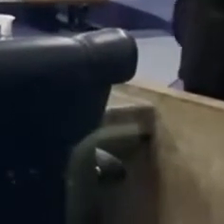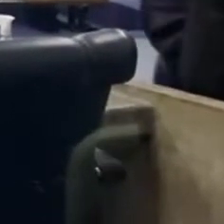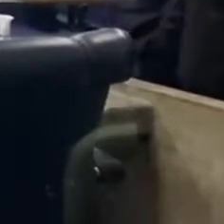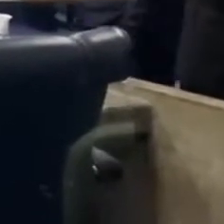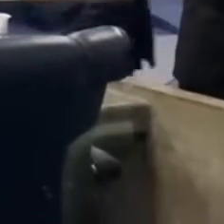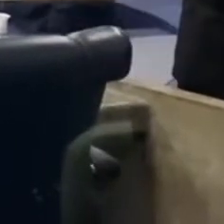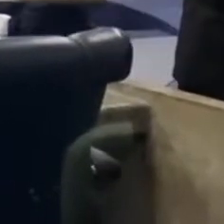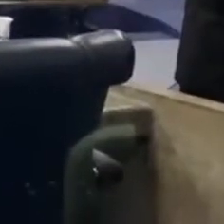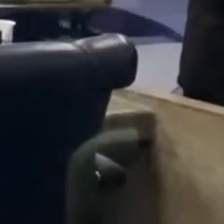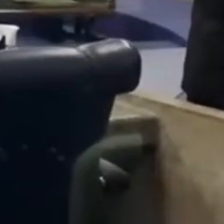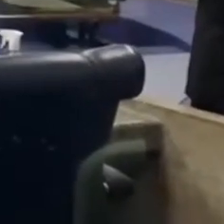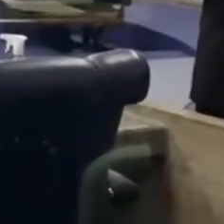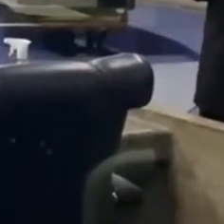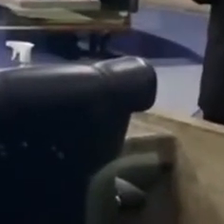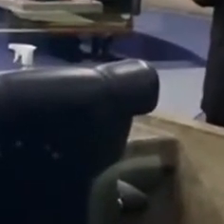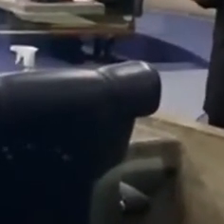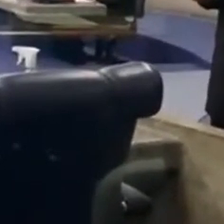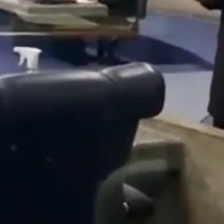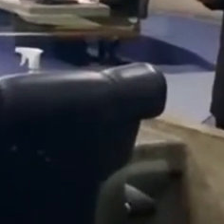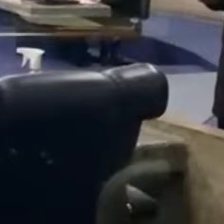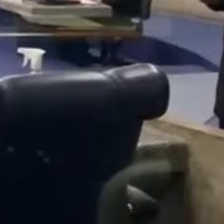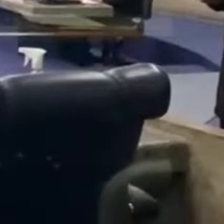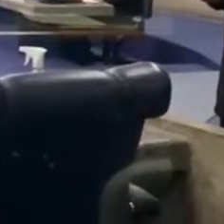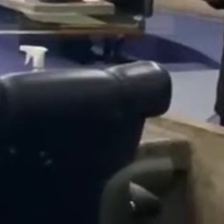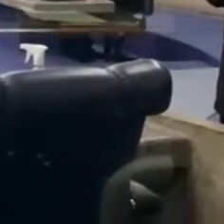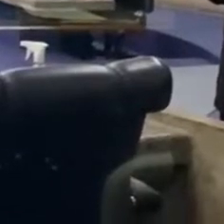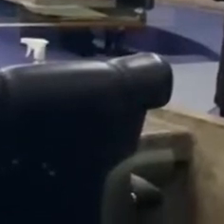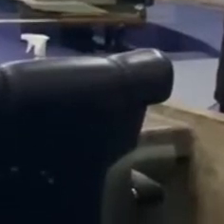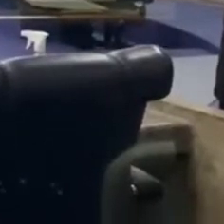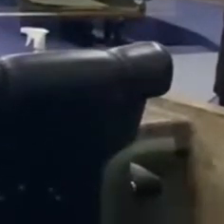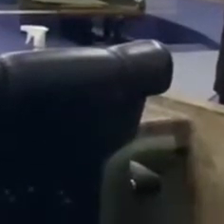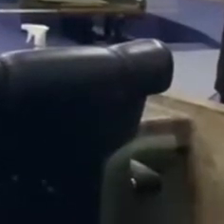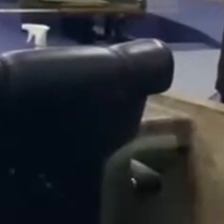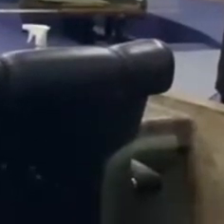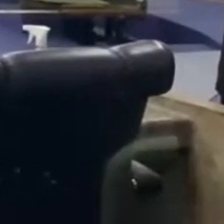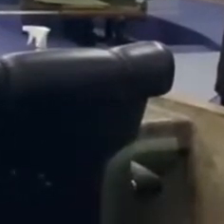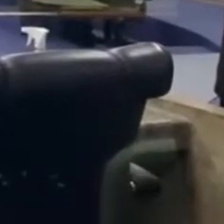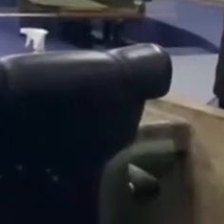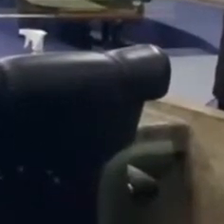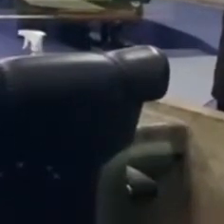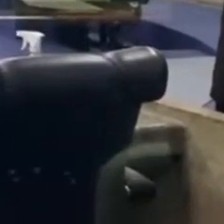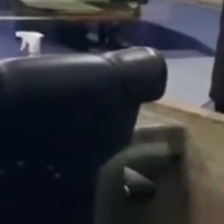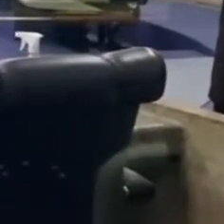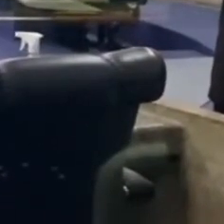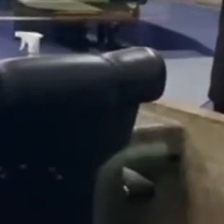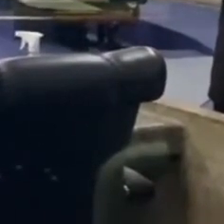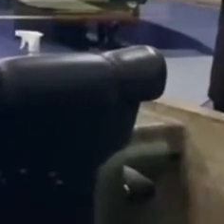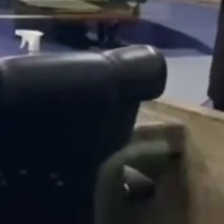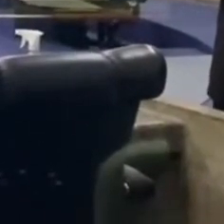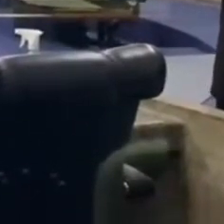Cale a sua boquinha. Que você não tem o direito de falar no meu tempo.